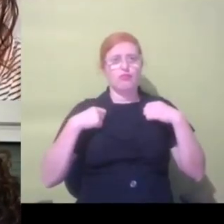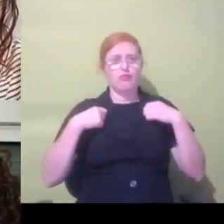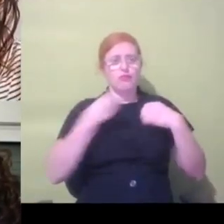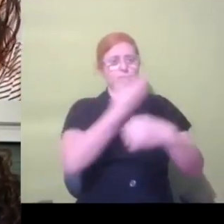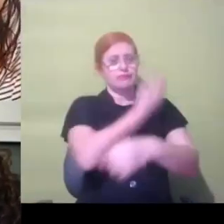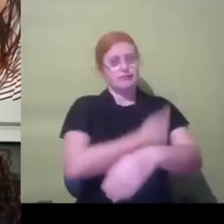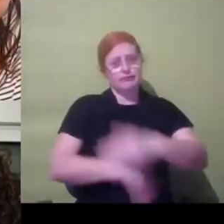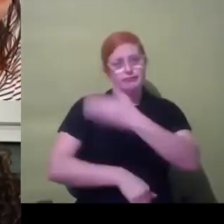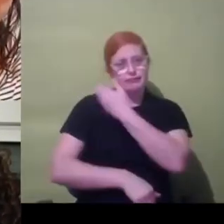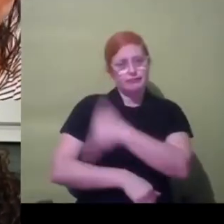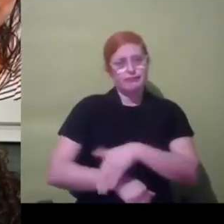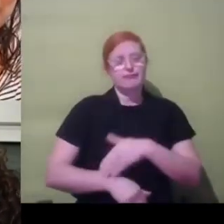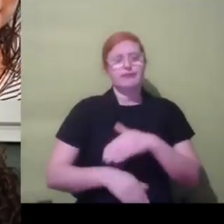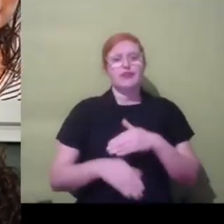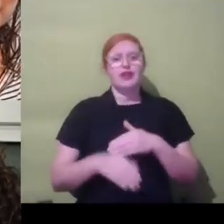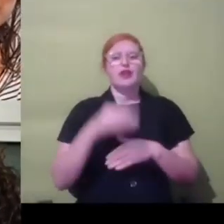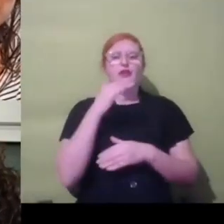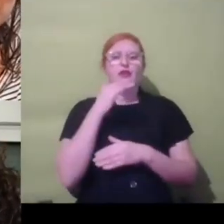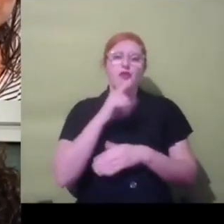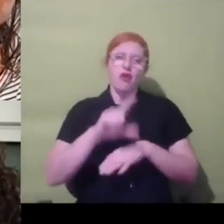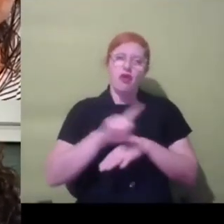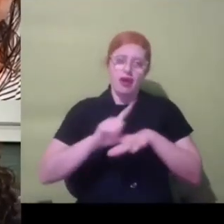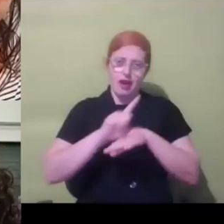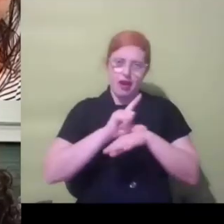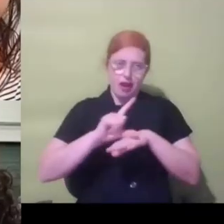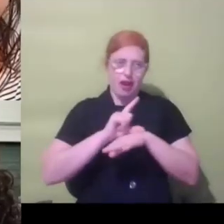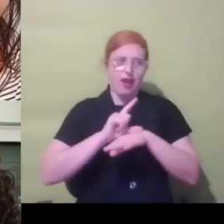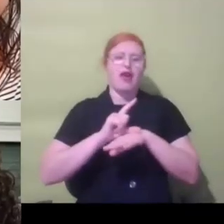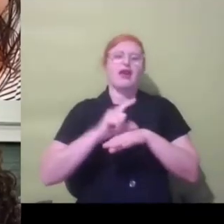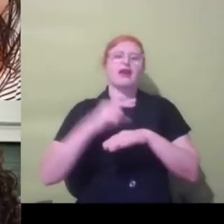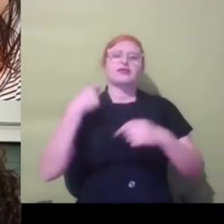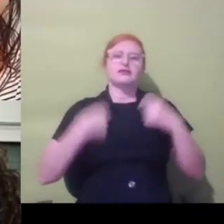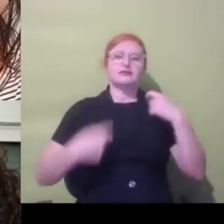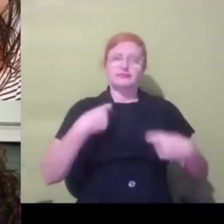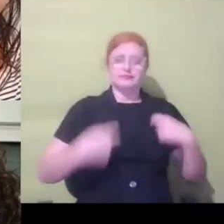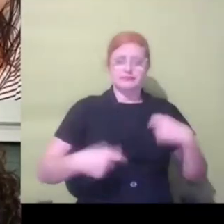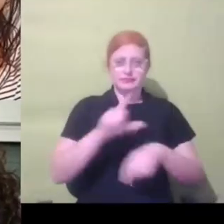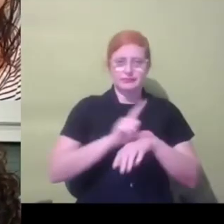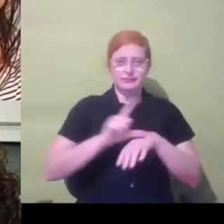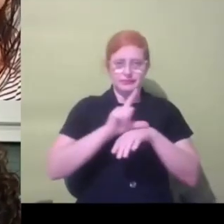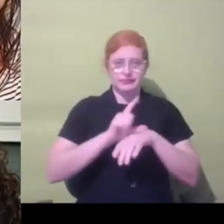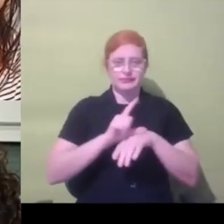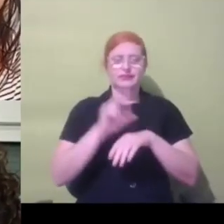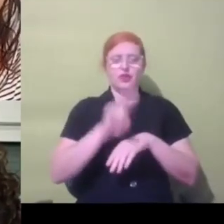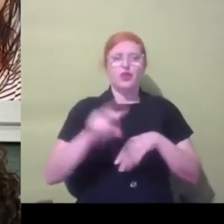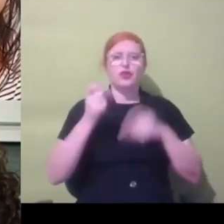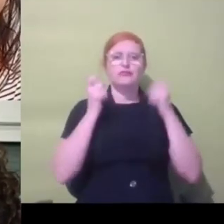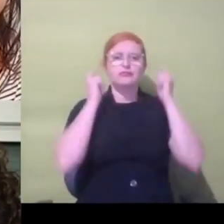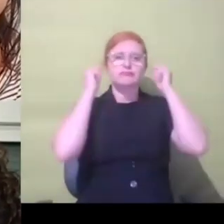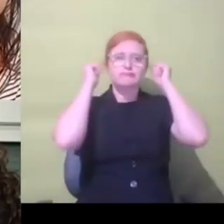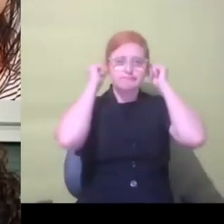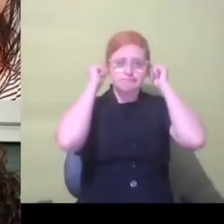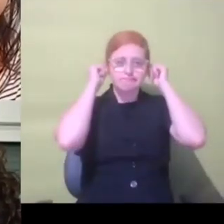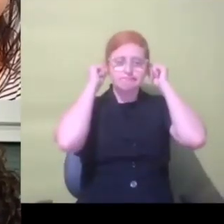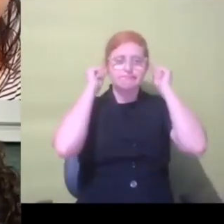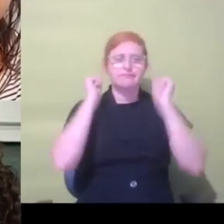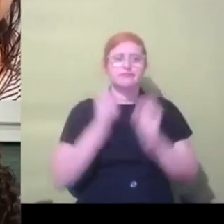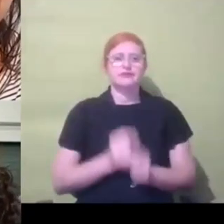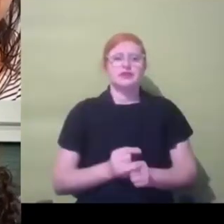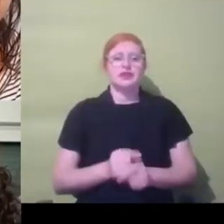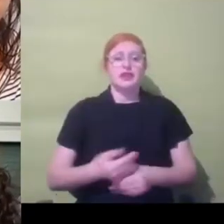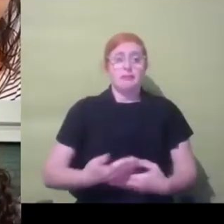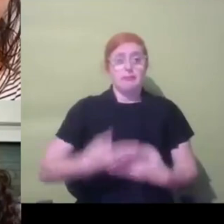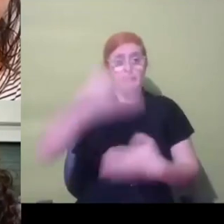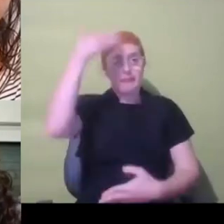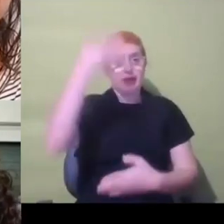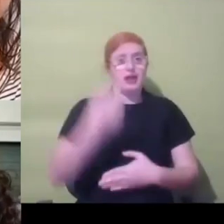cor lilás, com algumas listas lilás também. E uso fones de ouvido nesse momento. Ao fundo